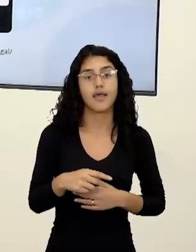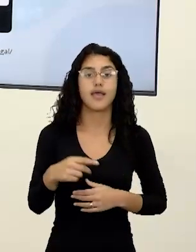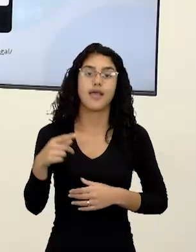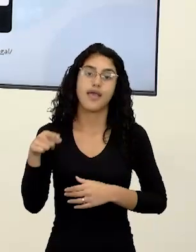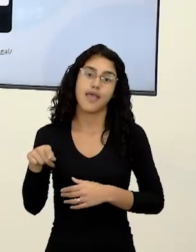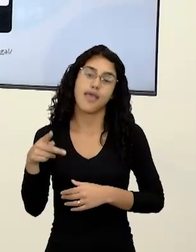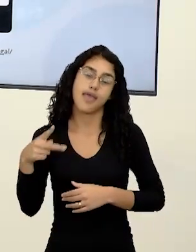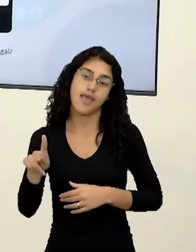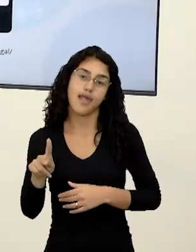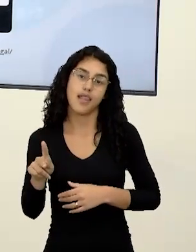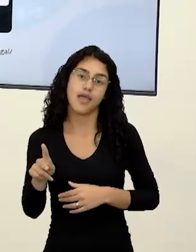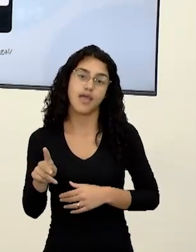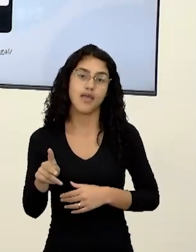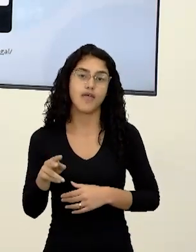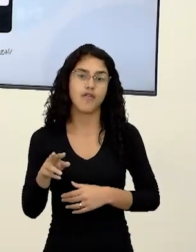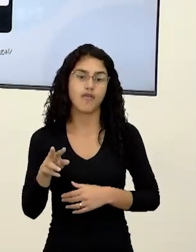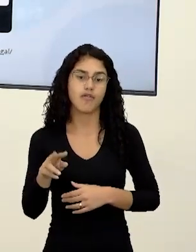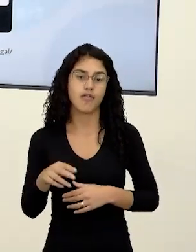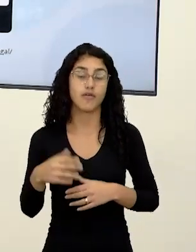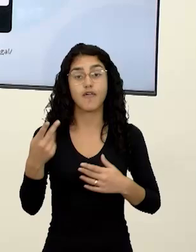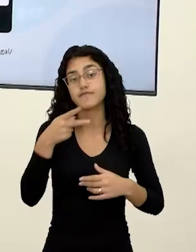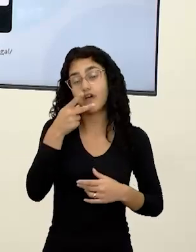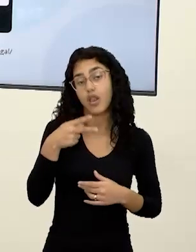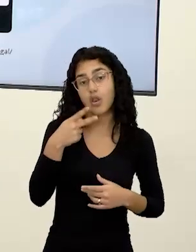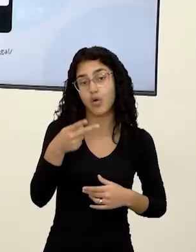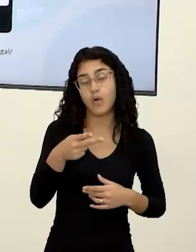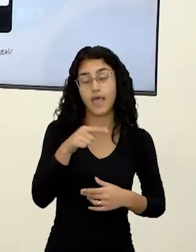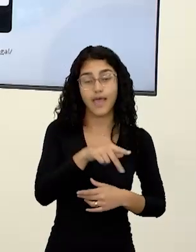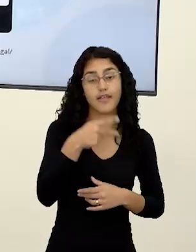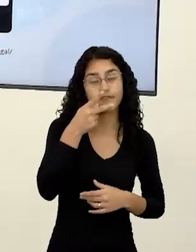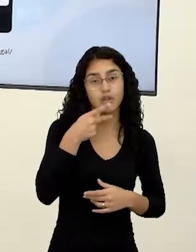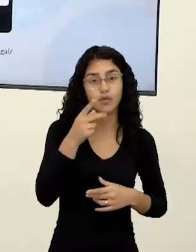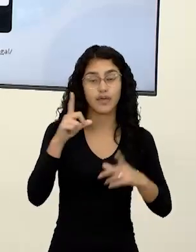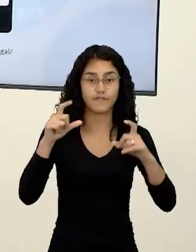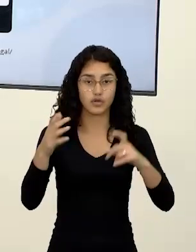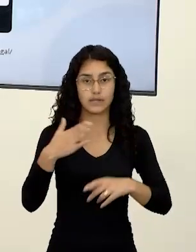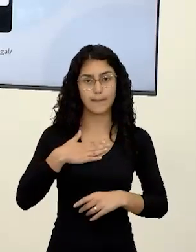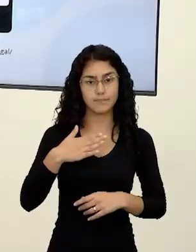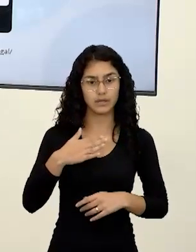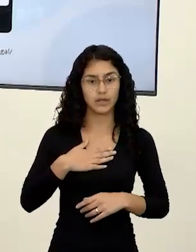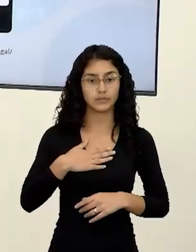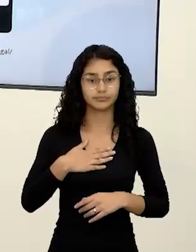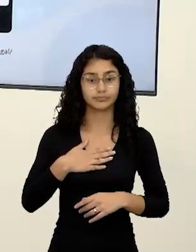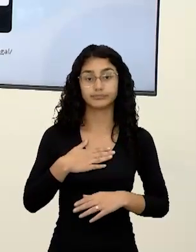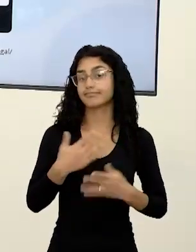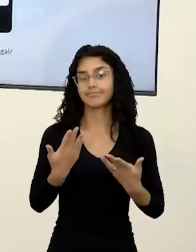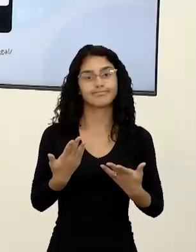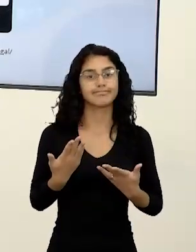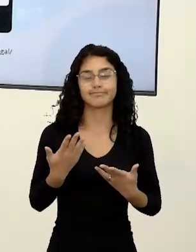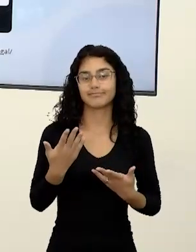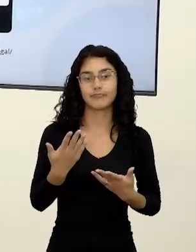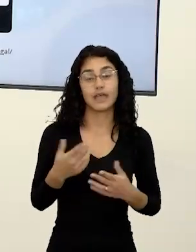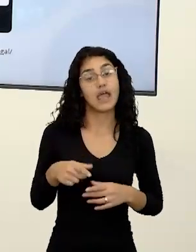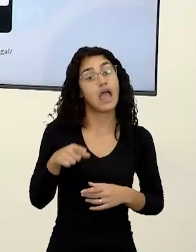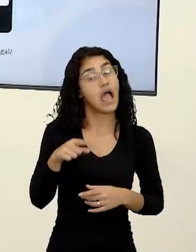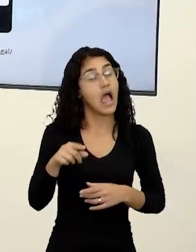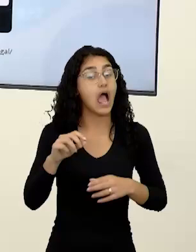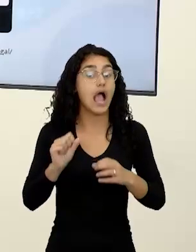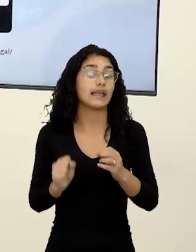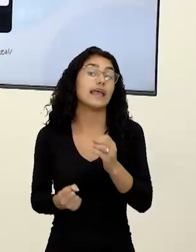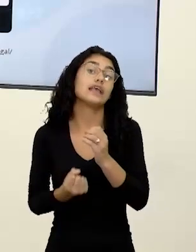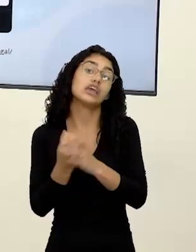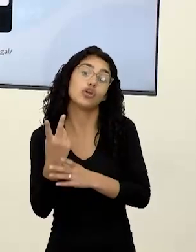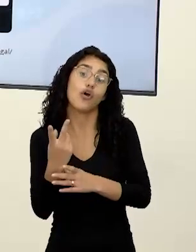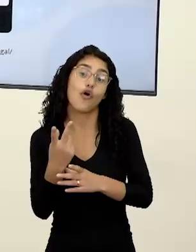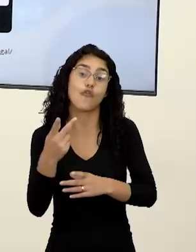dele reconhecido. Aí ela, mas a foto era de mim. Não importa. A obra não é sua, a obra